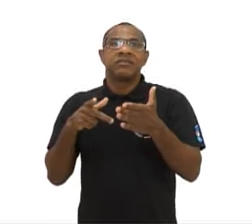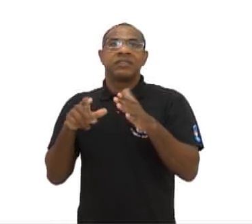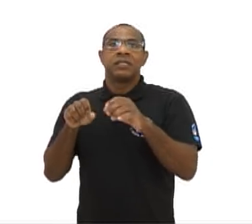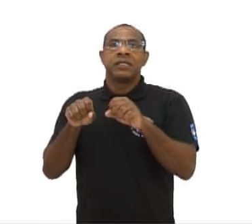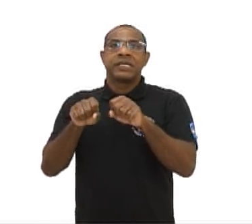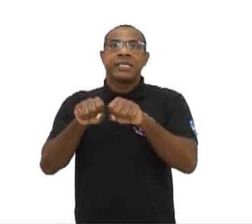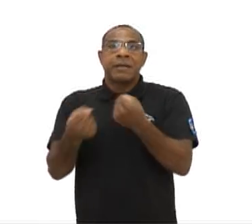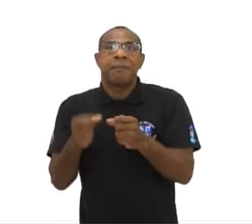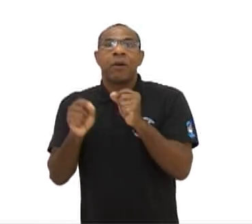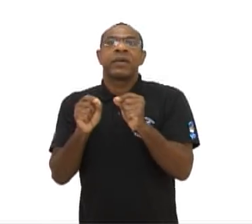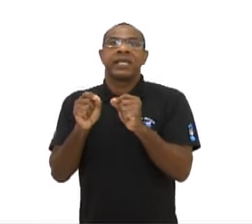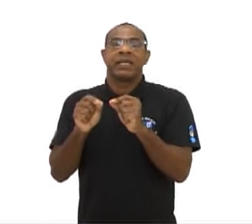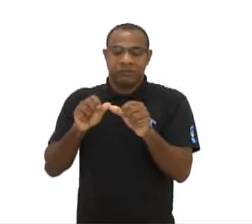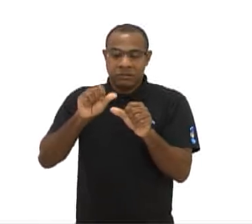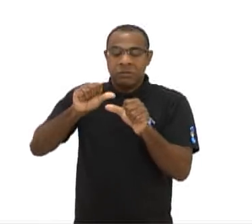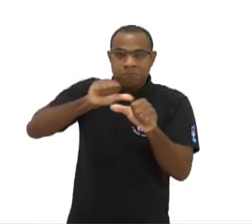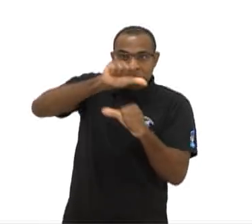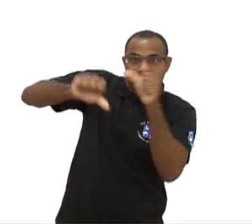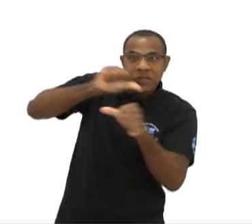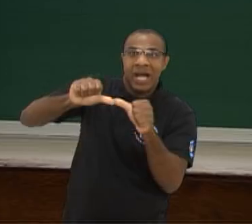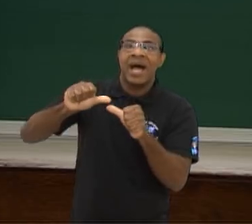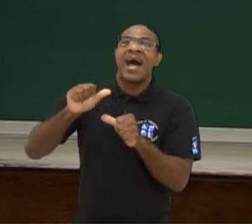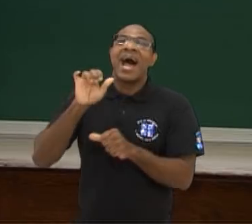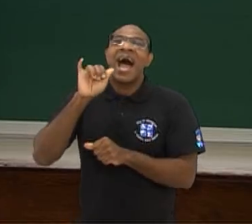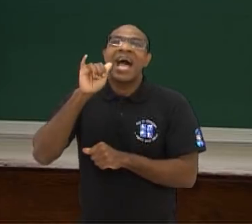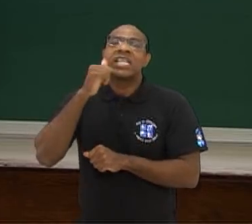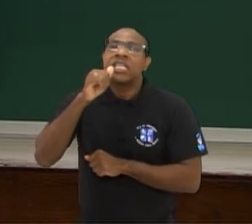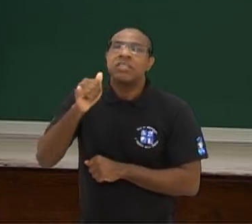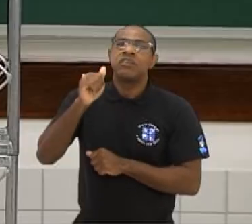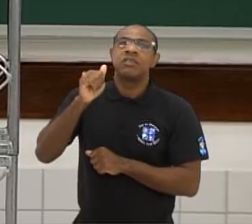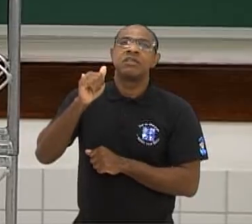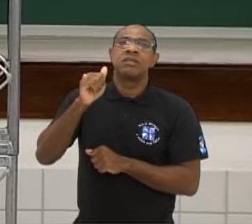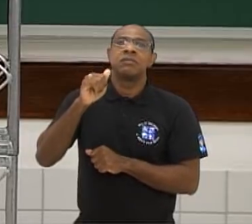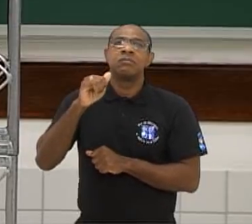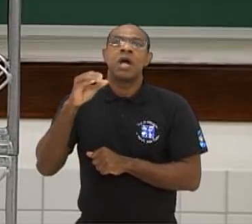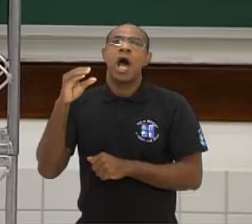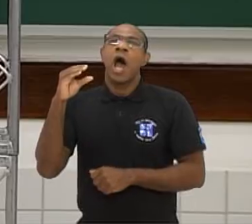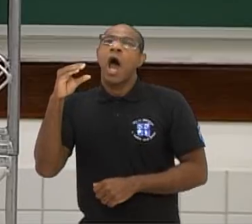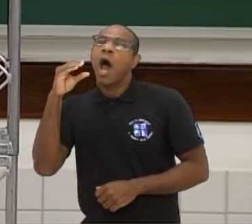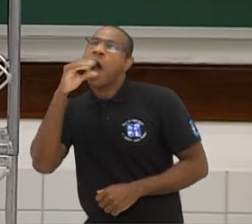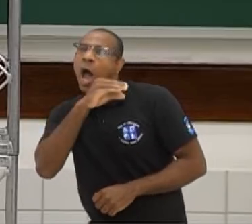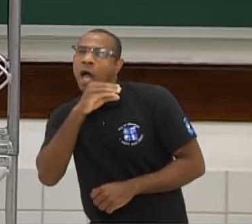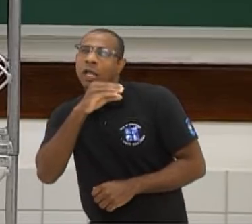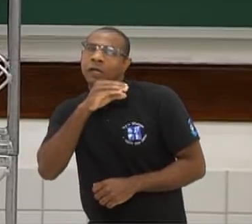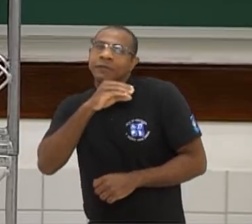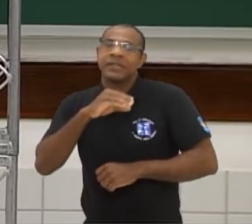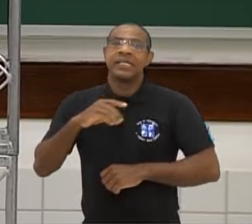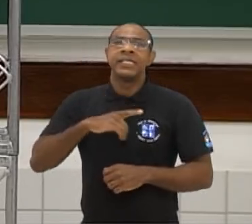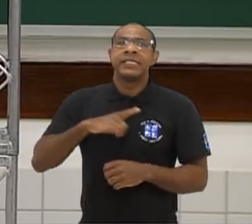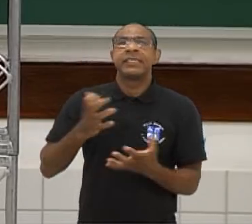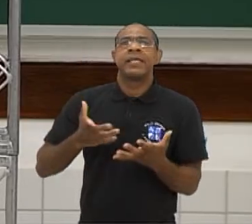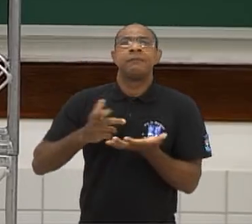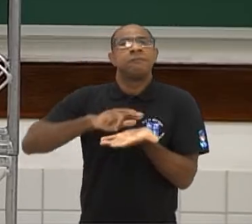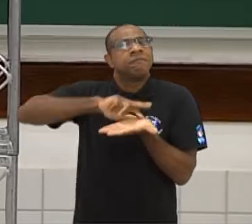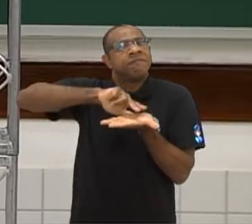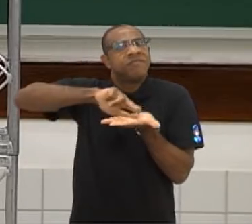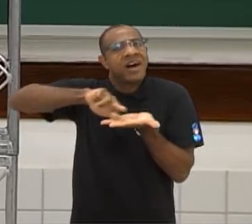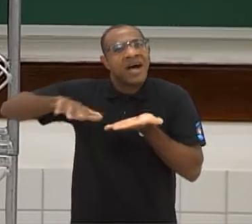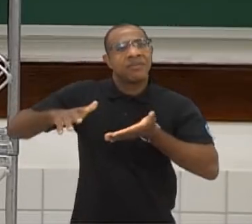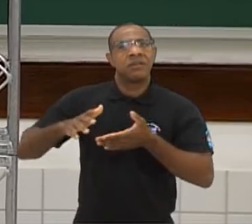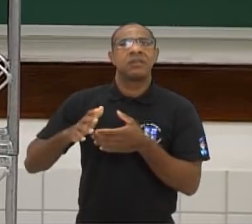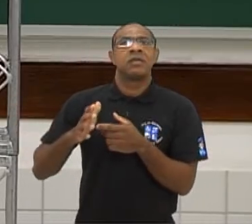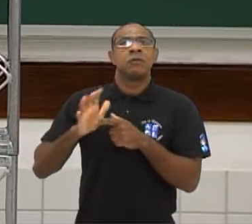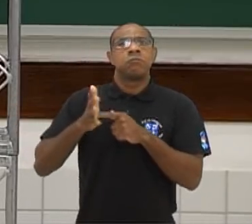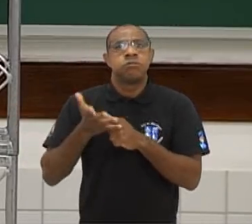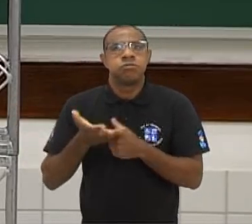forma de calor, né? Então a gente tem lá equipamentos que funcionam somente, né, com a função